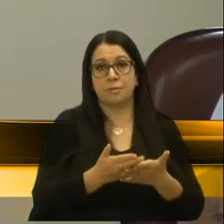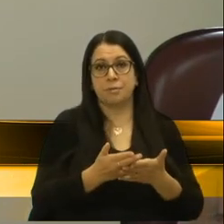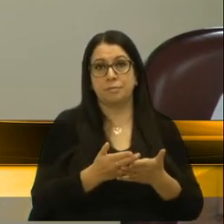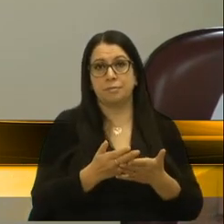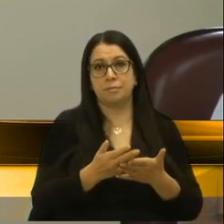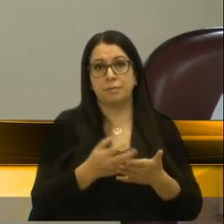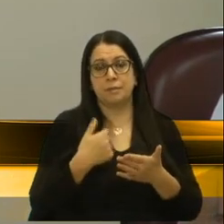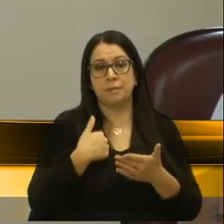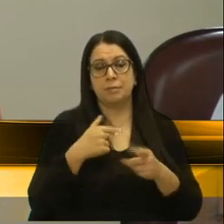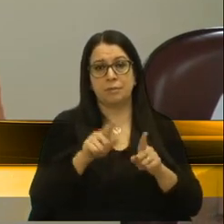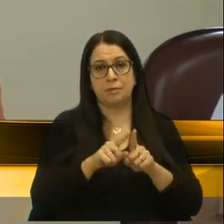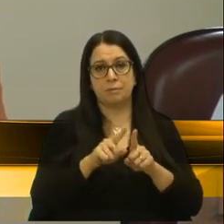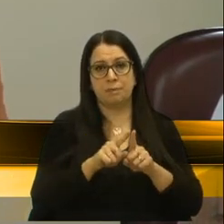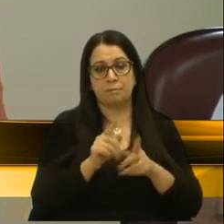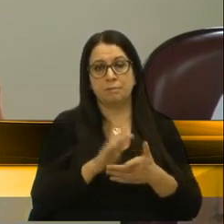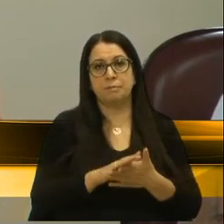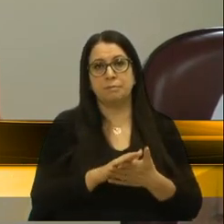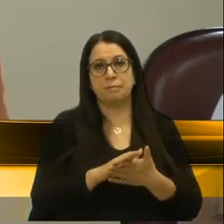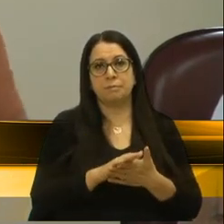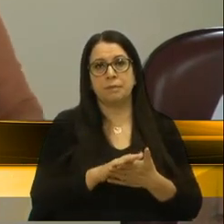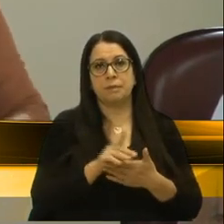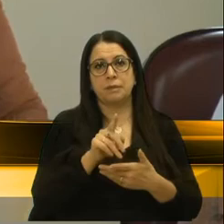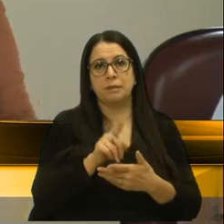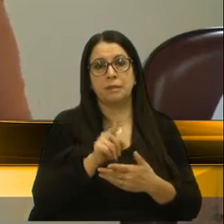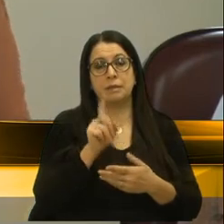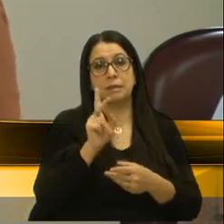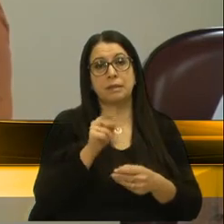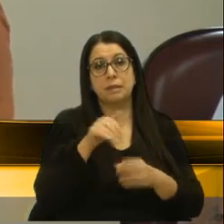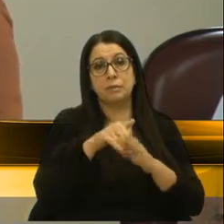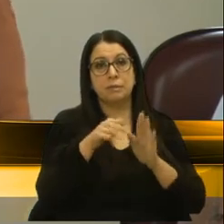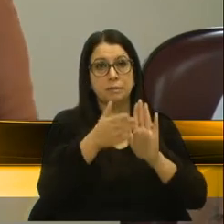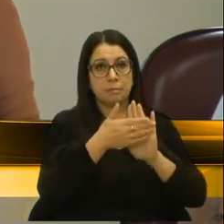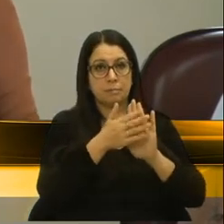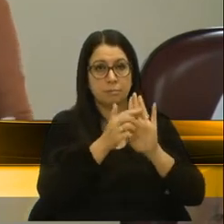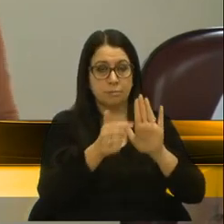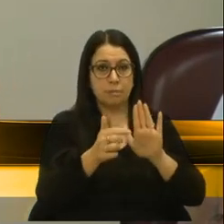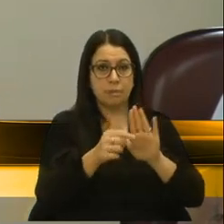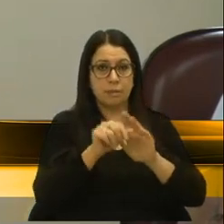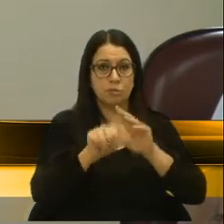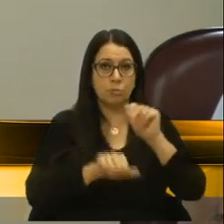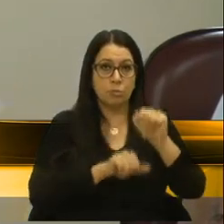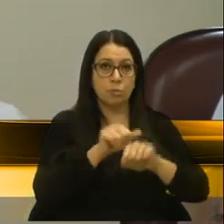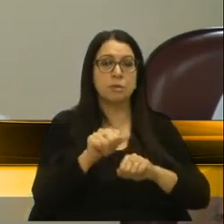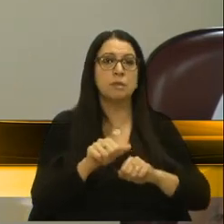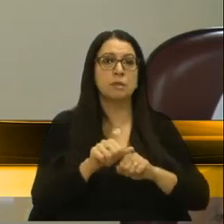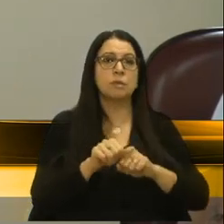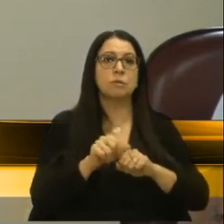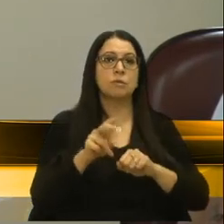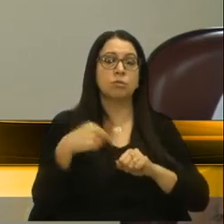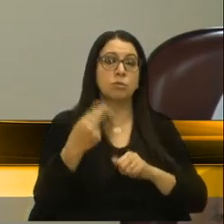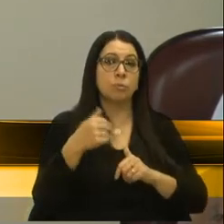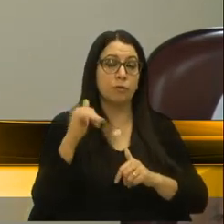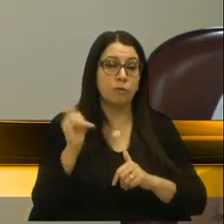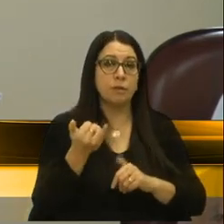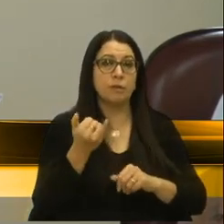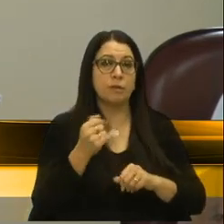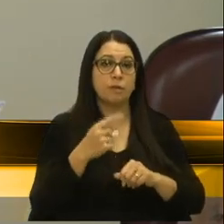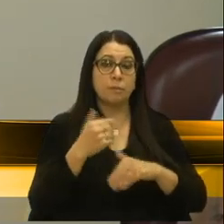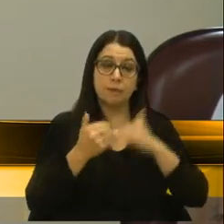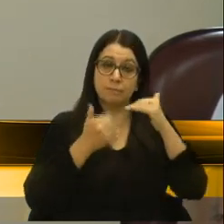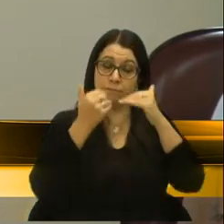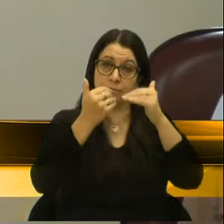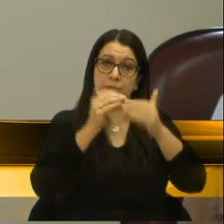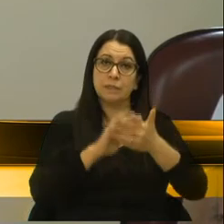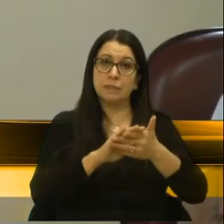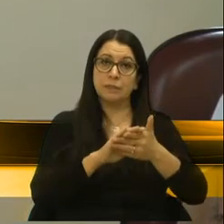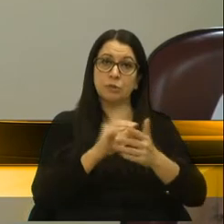Eu também, dentro desse espírito, né, de mudança, de a gente aproveitar esse momento para crescer,